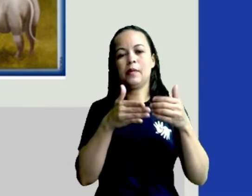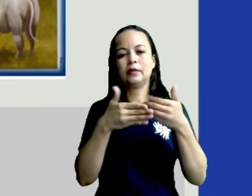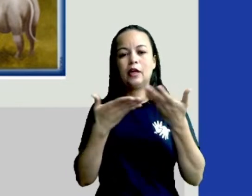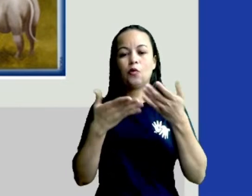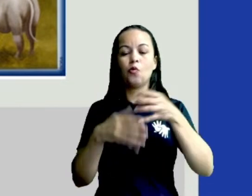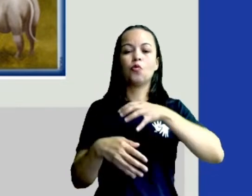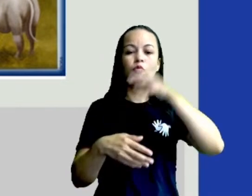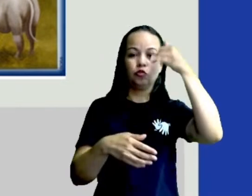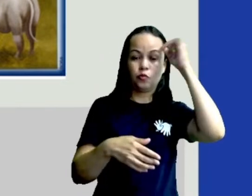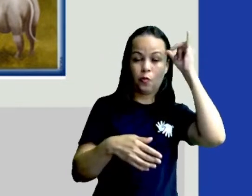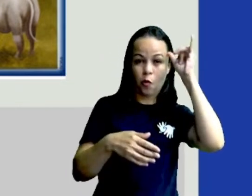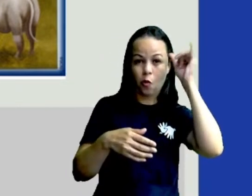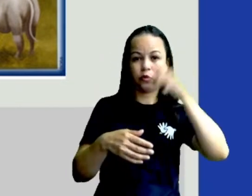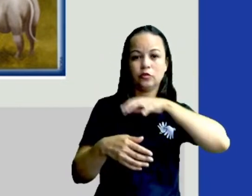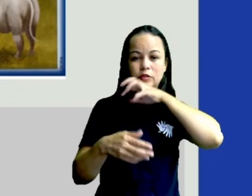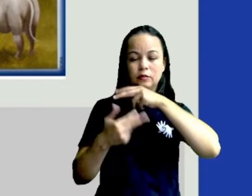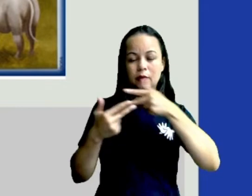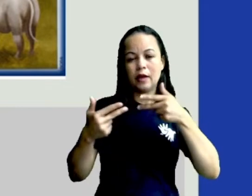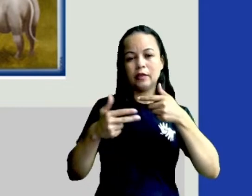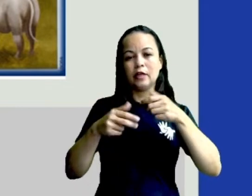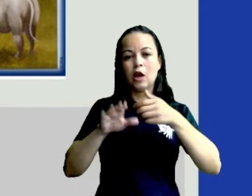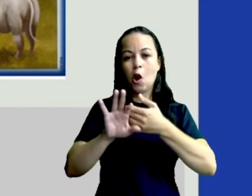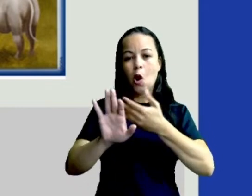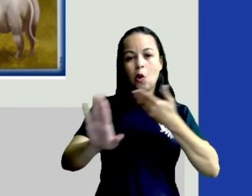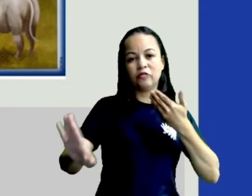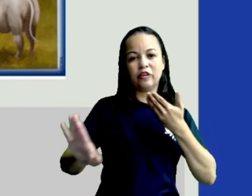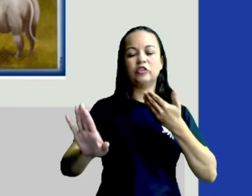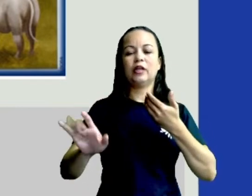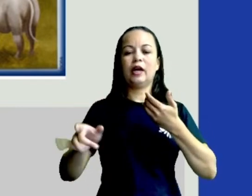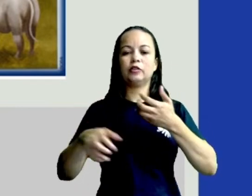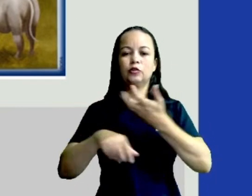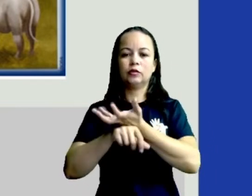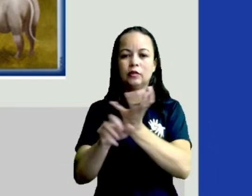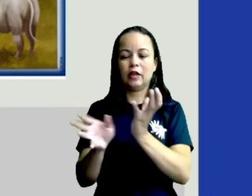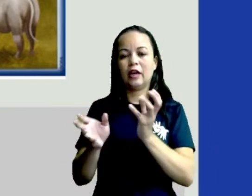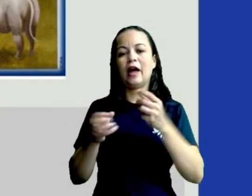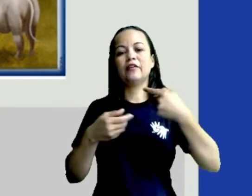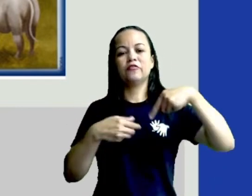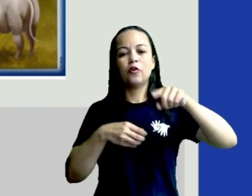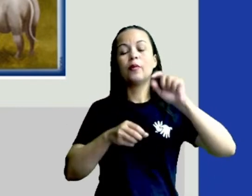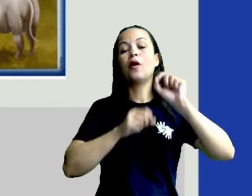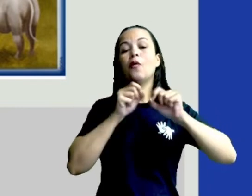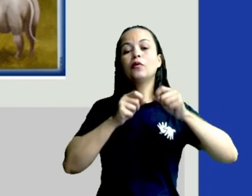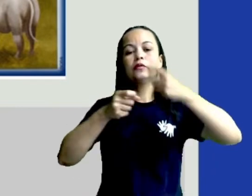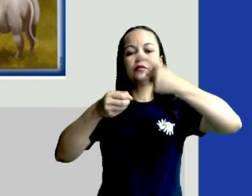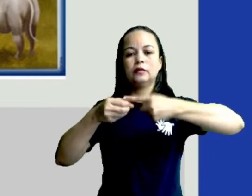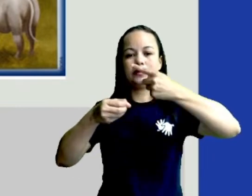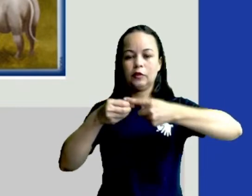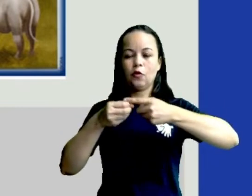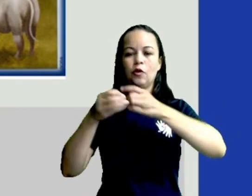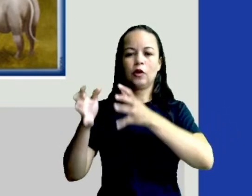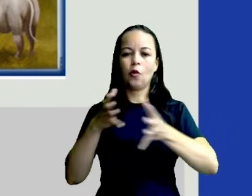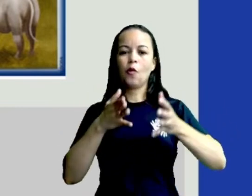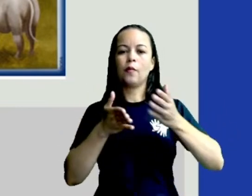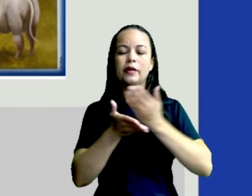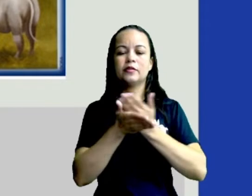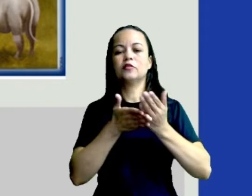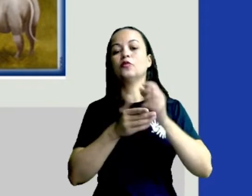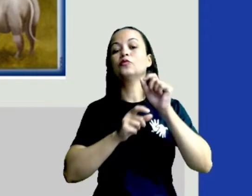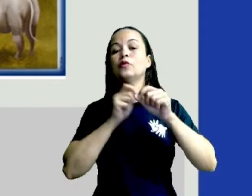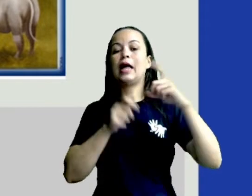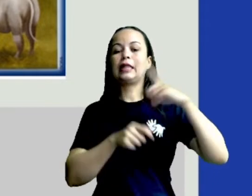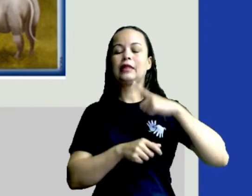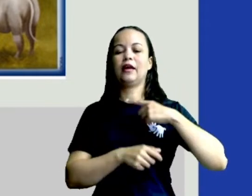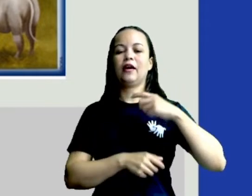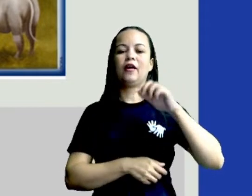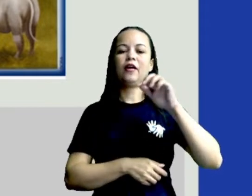foram levados ao interior e com o tempo foram instaladas fazendas de gado. Olha só